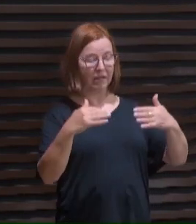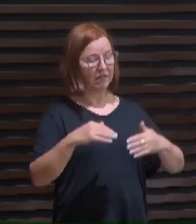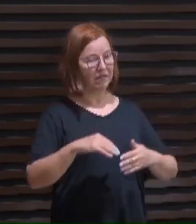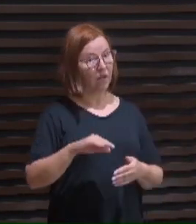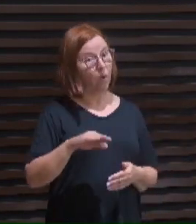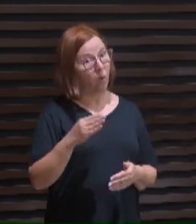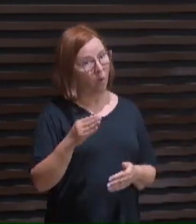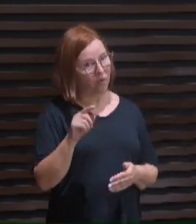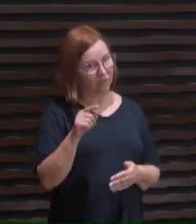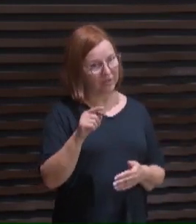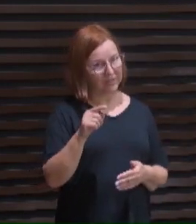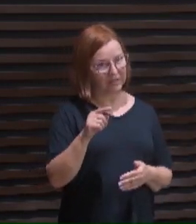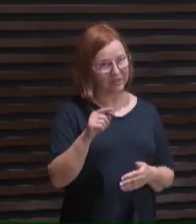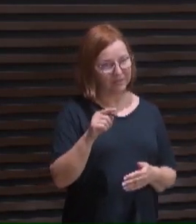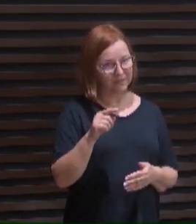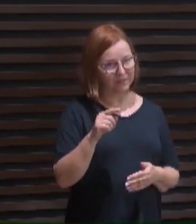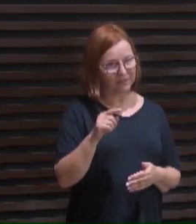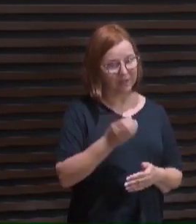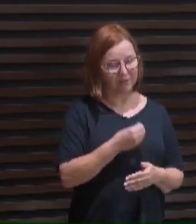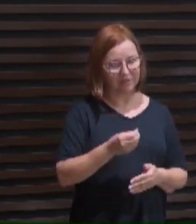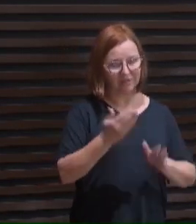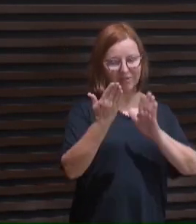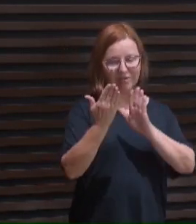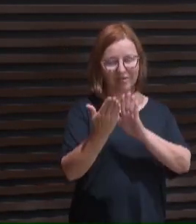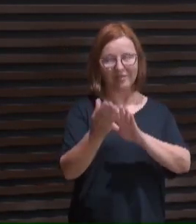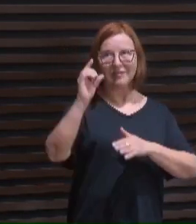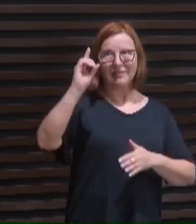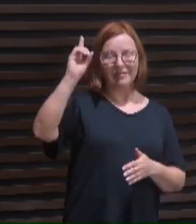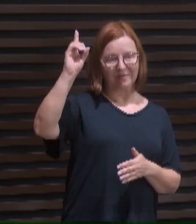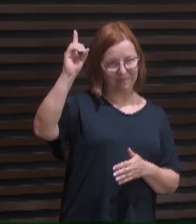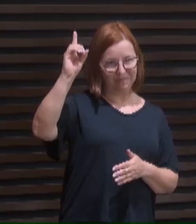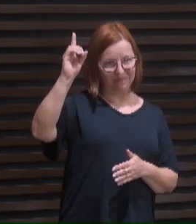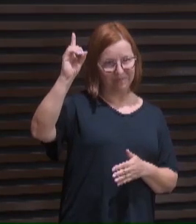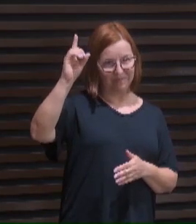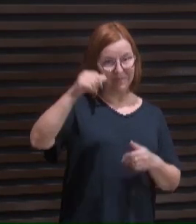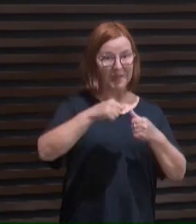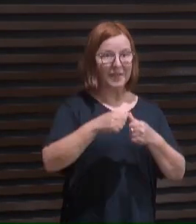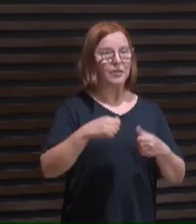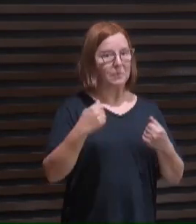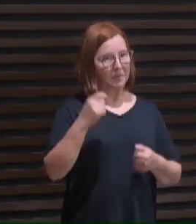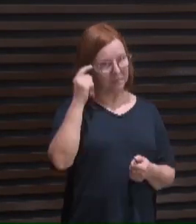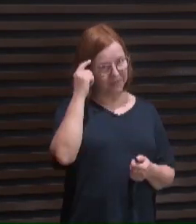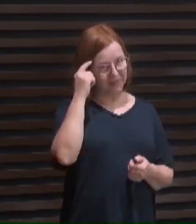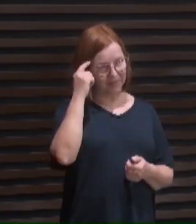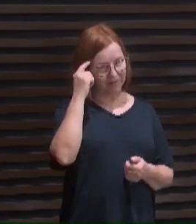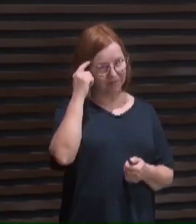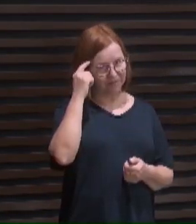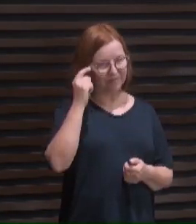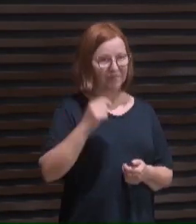Ou você está vivendo diante do trono da graça de Deus? É isso que nós precisamos ver. Jesus is